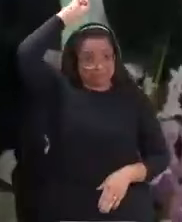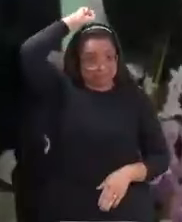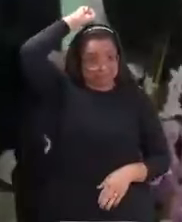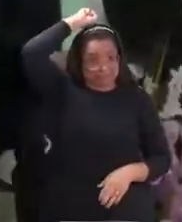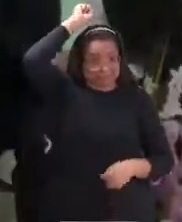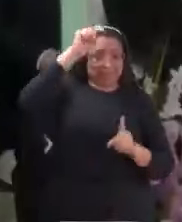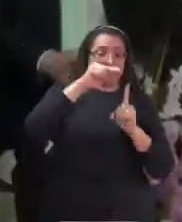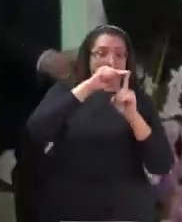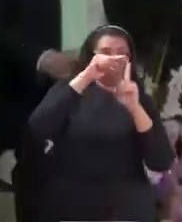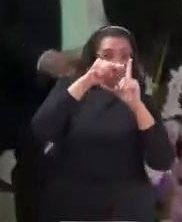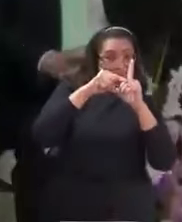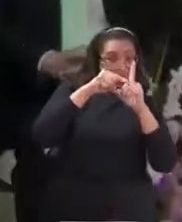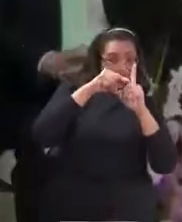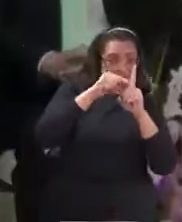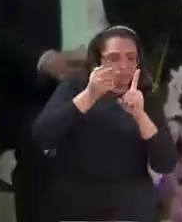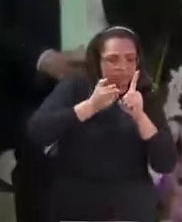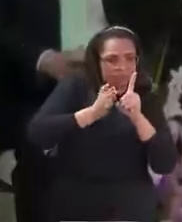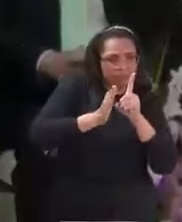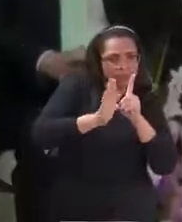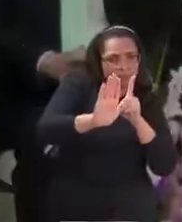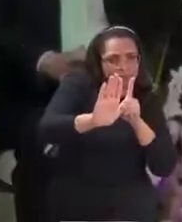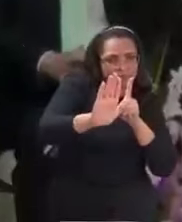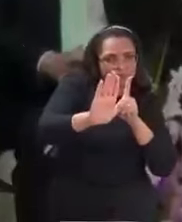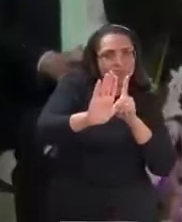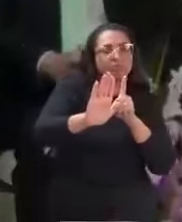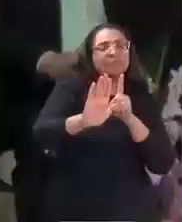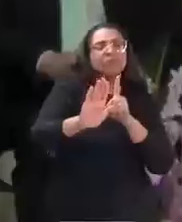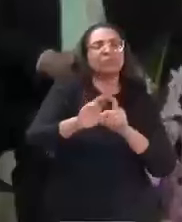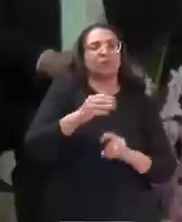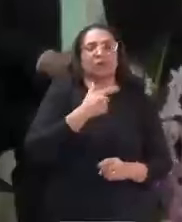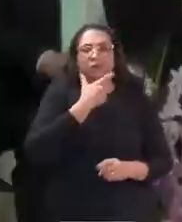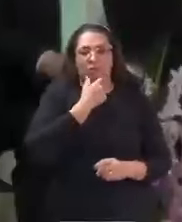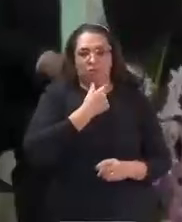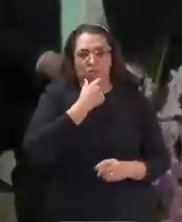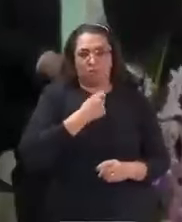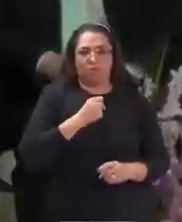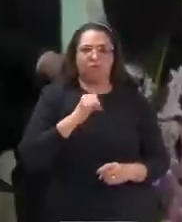n e elas continuam sendo descartadas